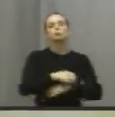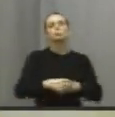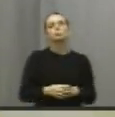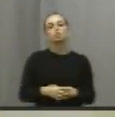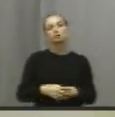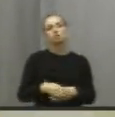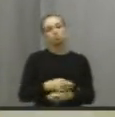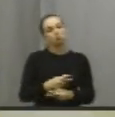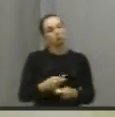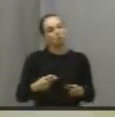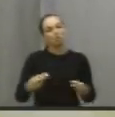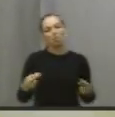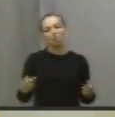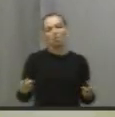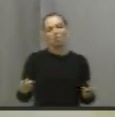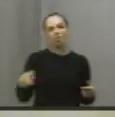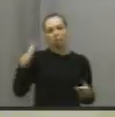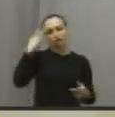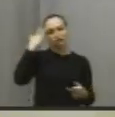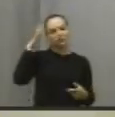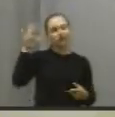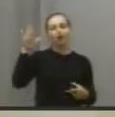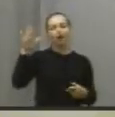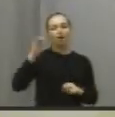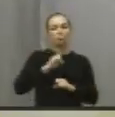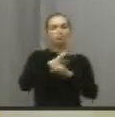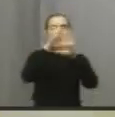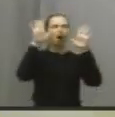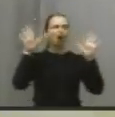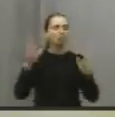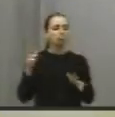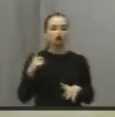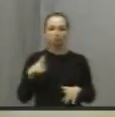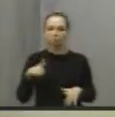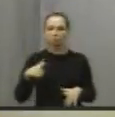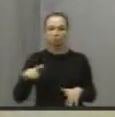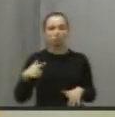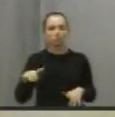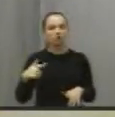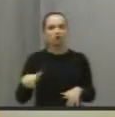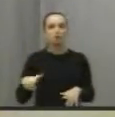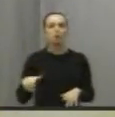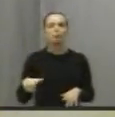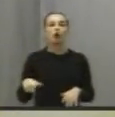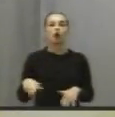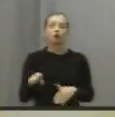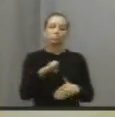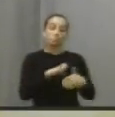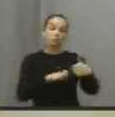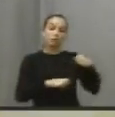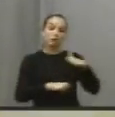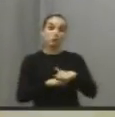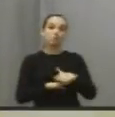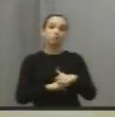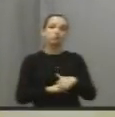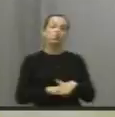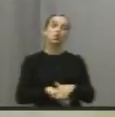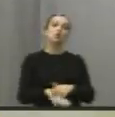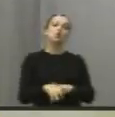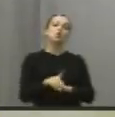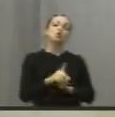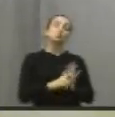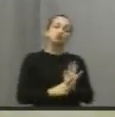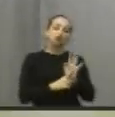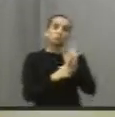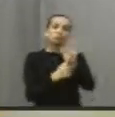uma transação que a gente não tem nem muita clareza ainda da sua legalidade, em que pese a empresa fornecer um parecer, mas a gente